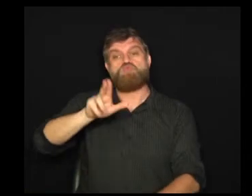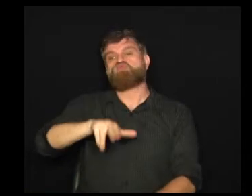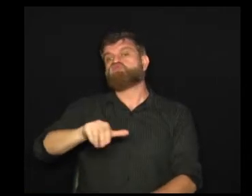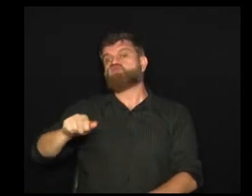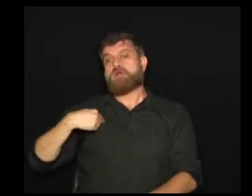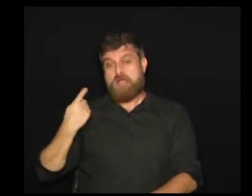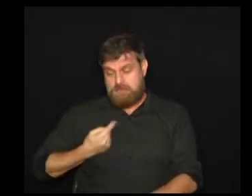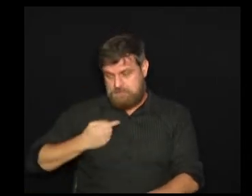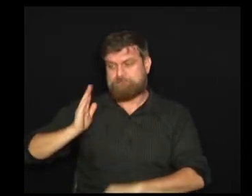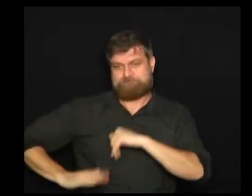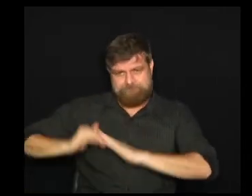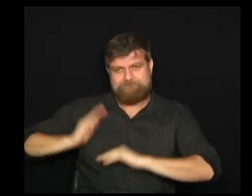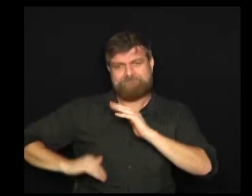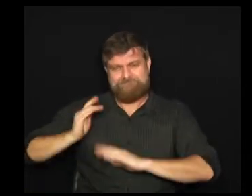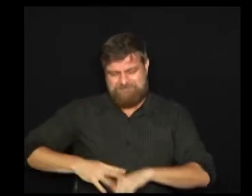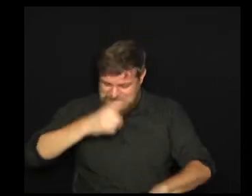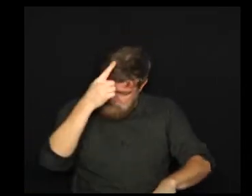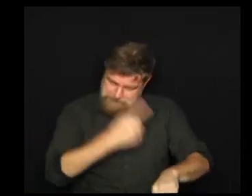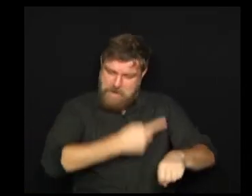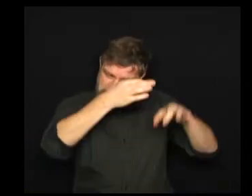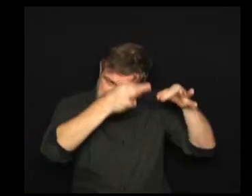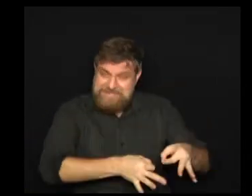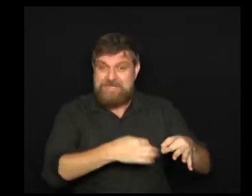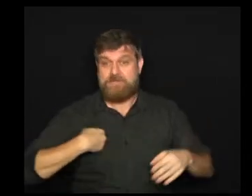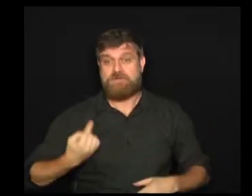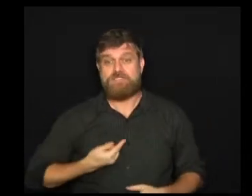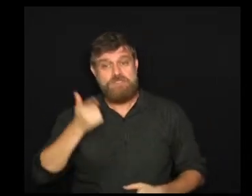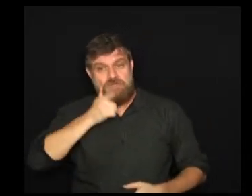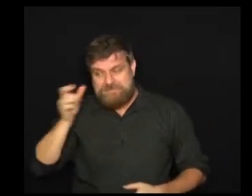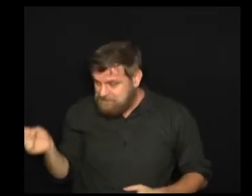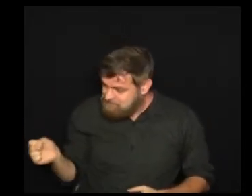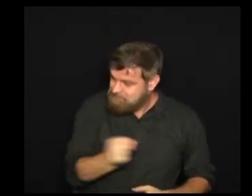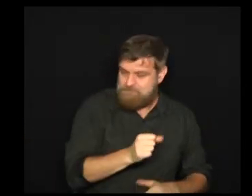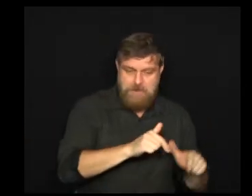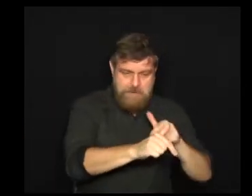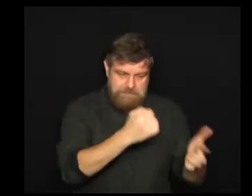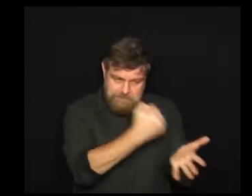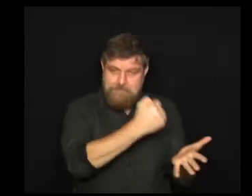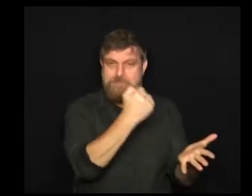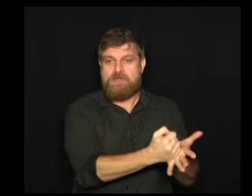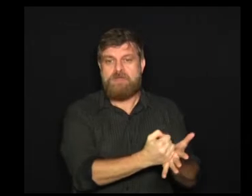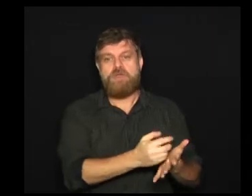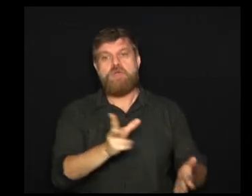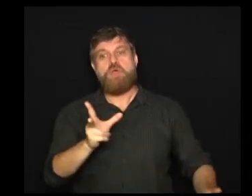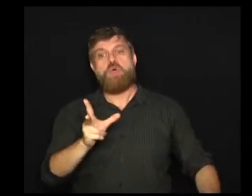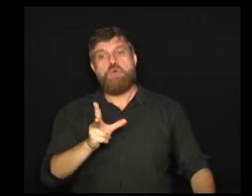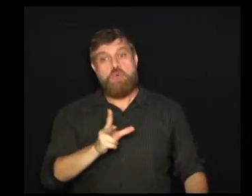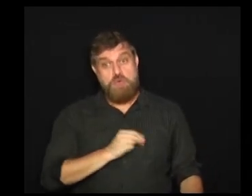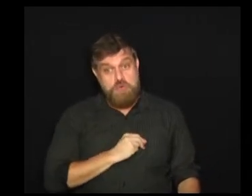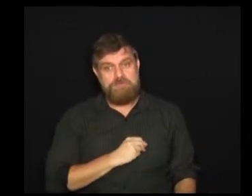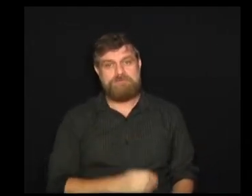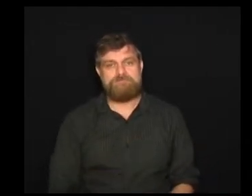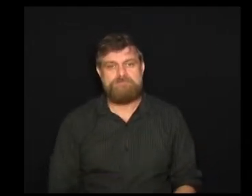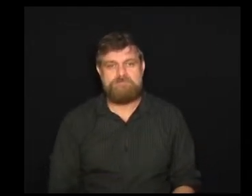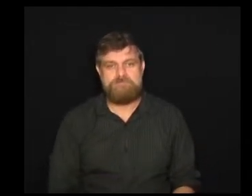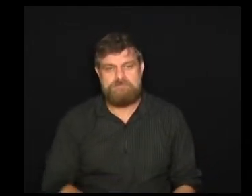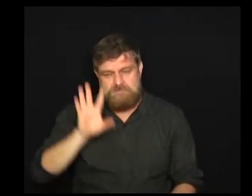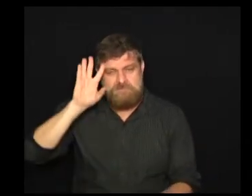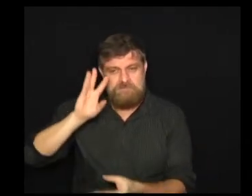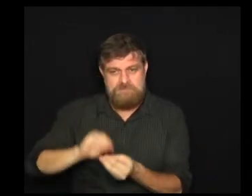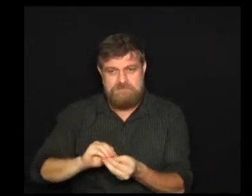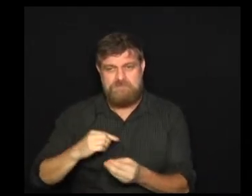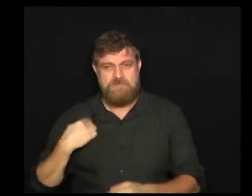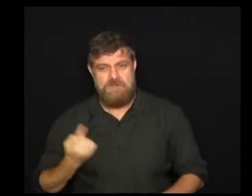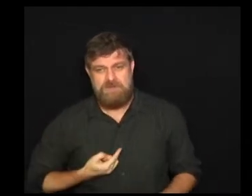a nossa parte. Uma hora dá certo, né? A gente consegue fazer as recolocações. E aqui para encerrar, Jorge, os